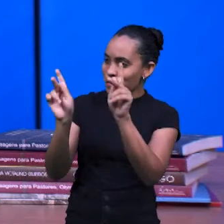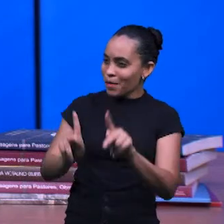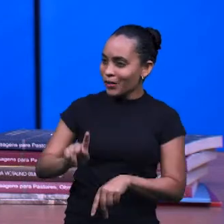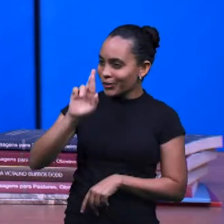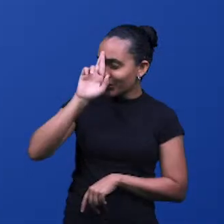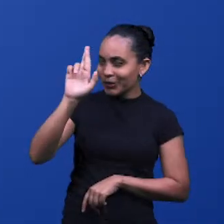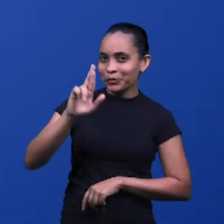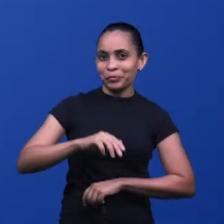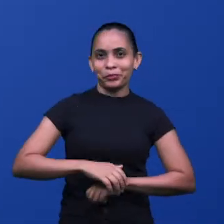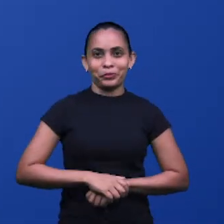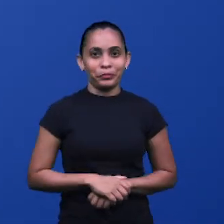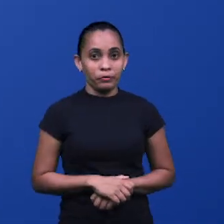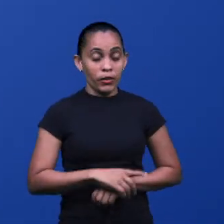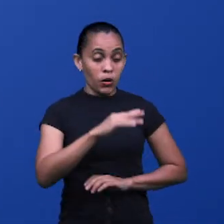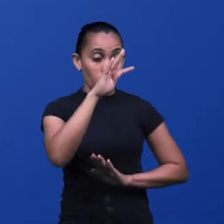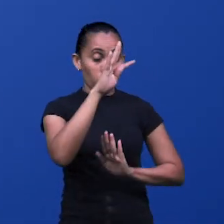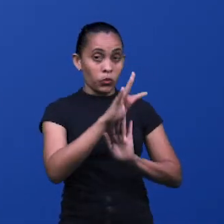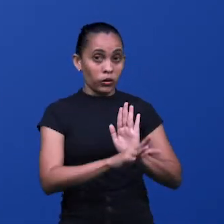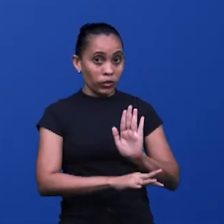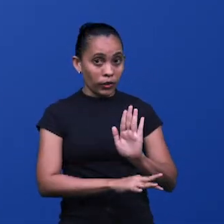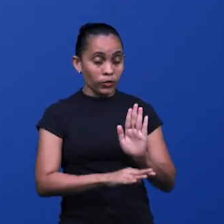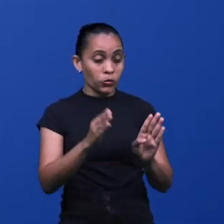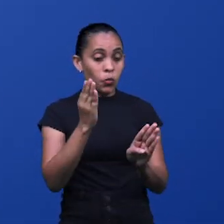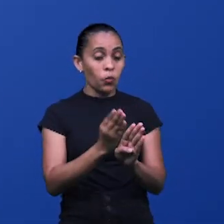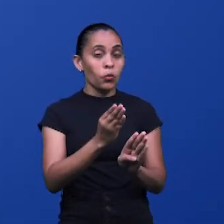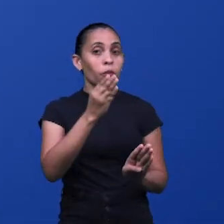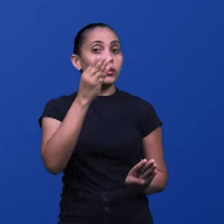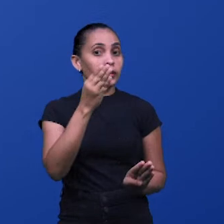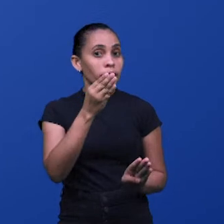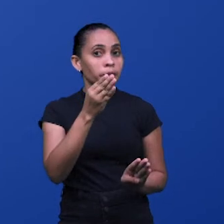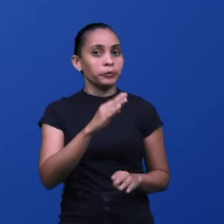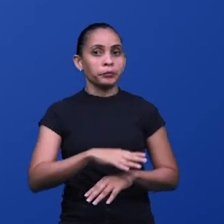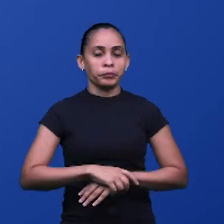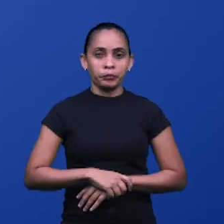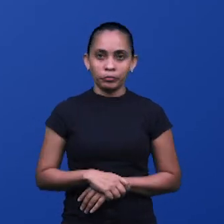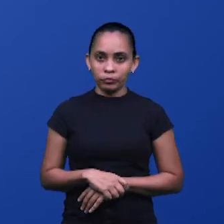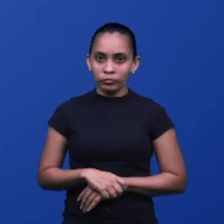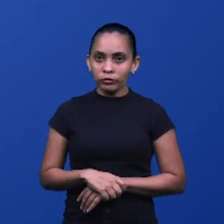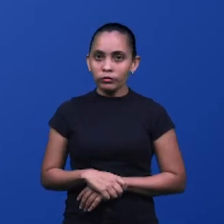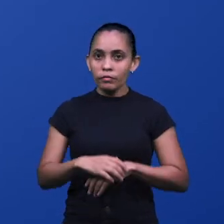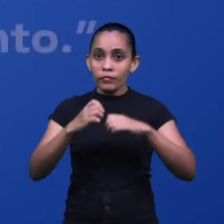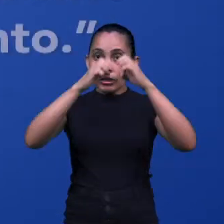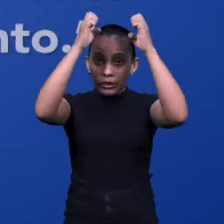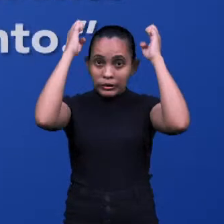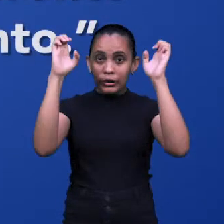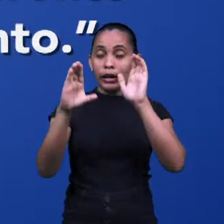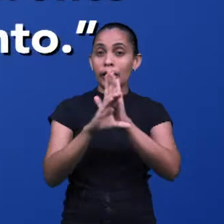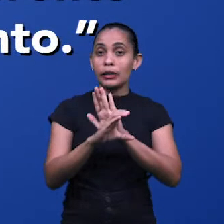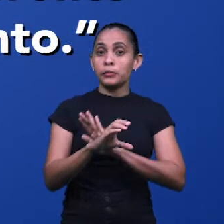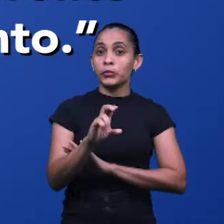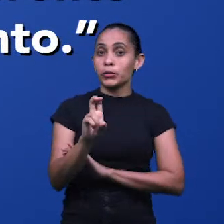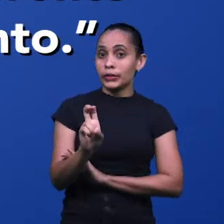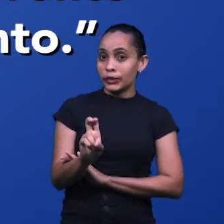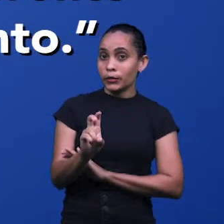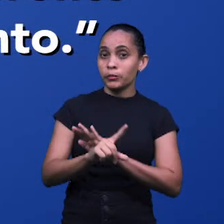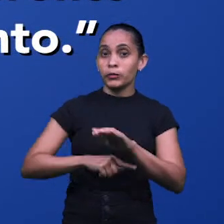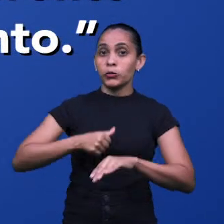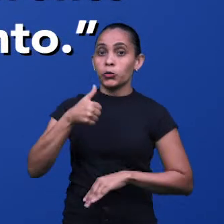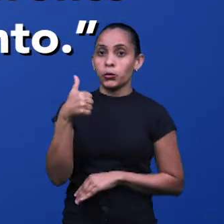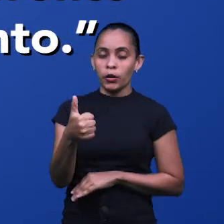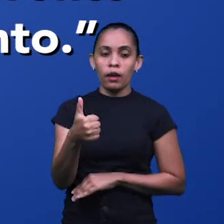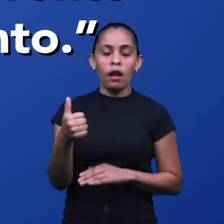Senhor. O texto encontrado está em Ester 5:1, onde fala assim: